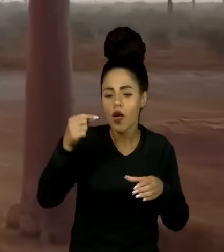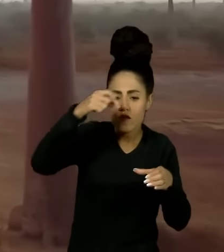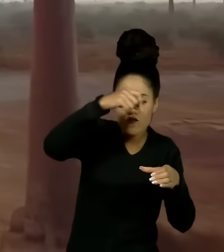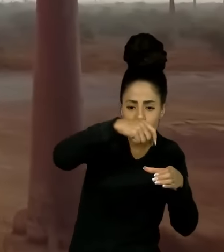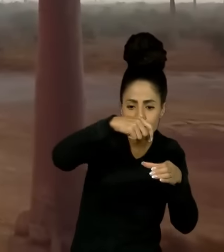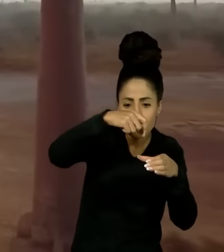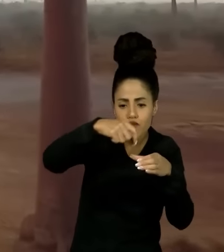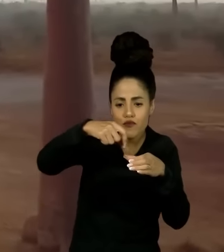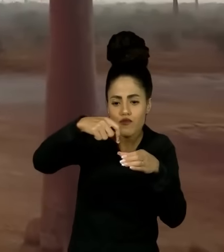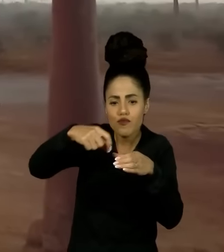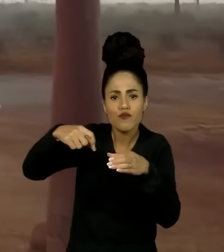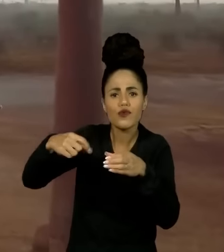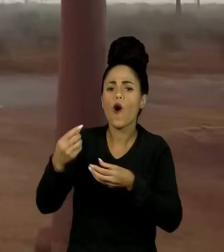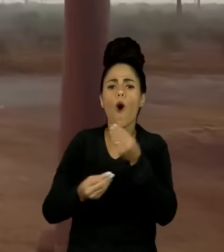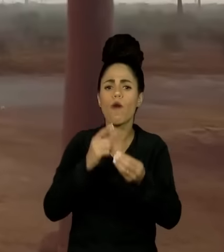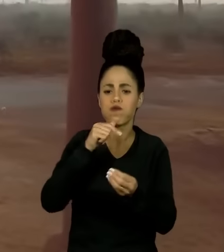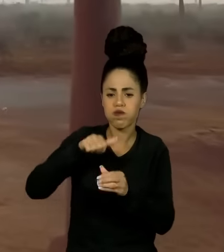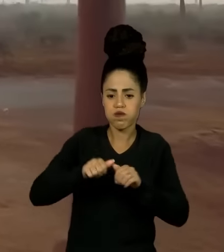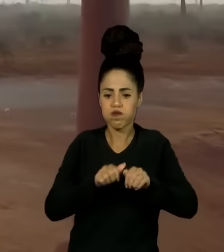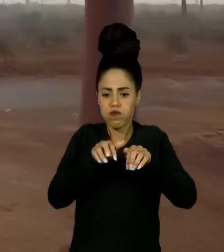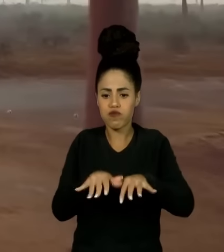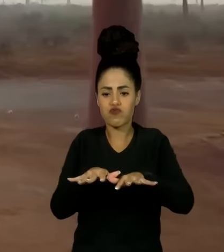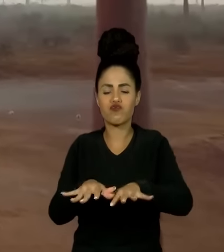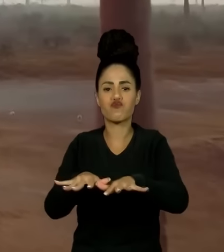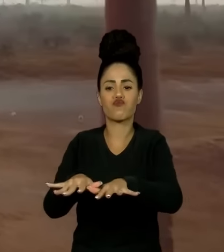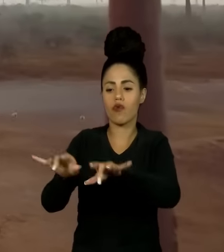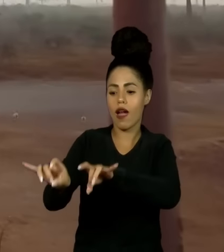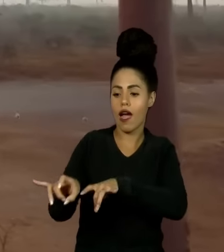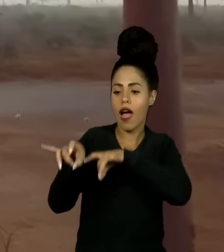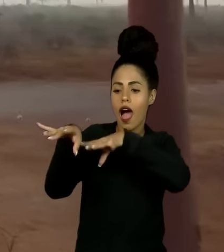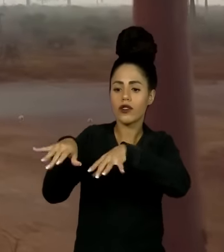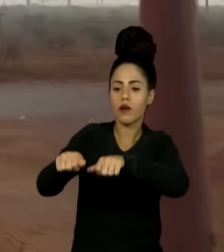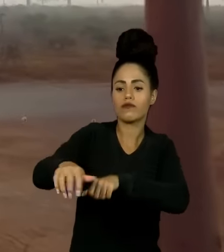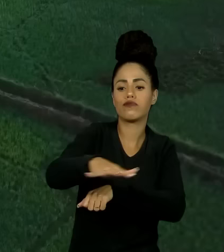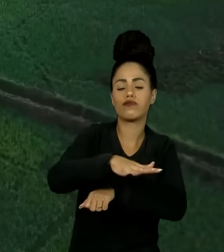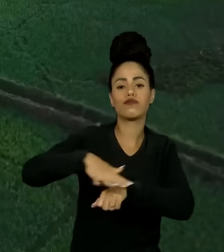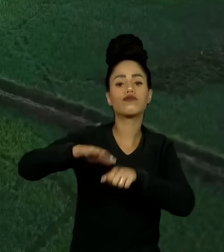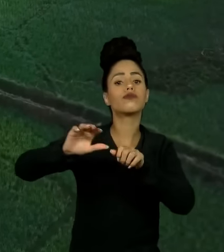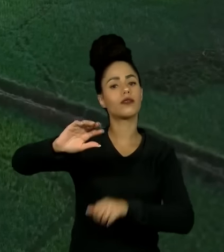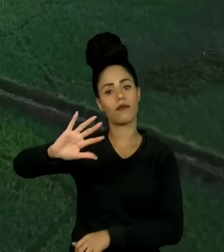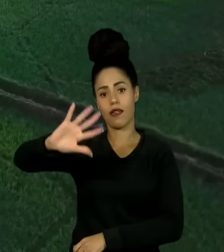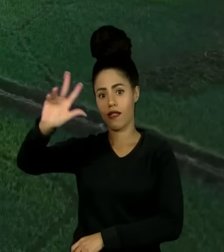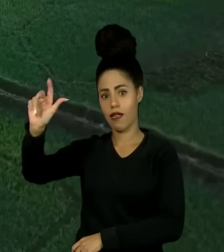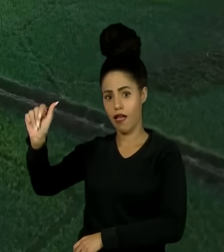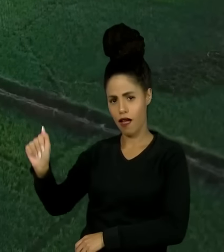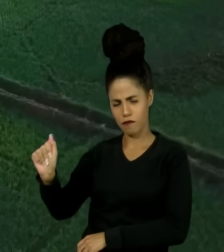levadas pelas correntes oceânicas para a Austrália e para toda a África.